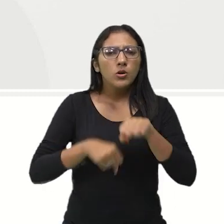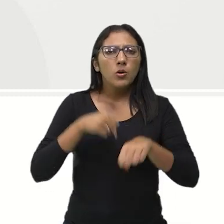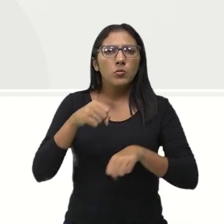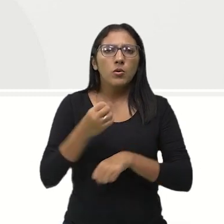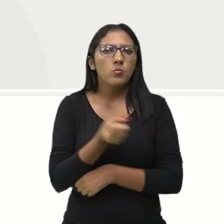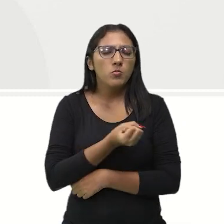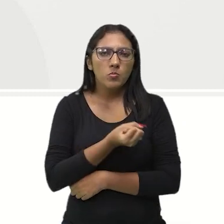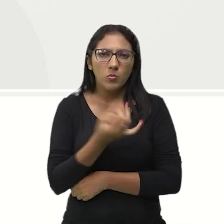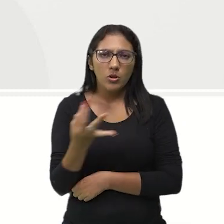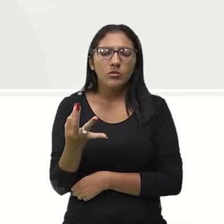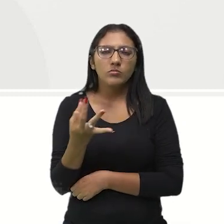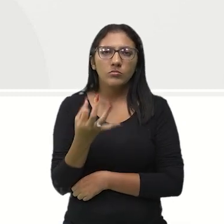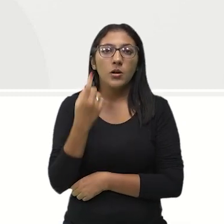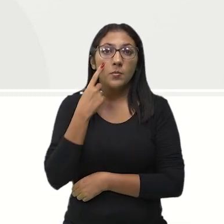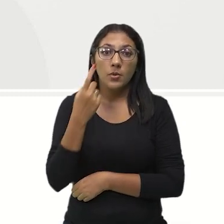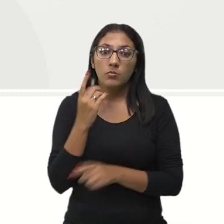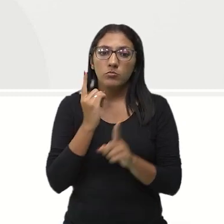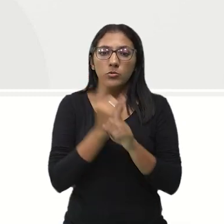vamos pegar, ó,